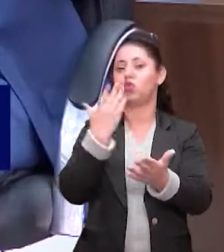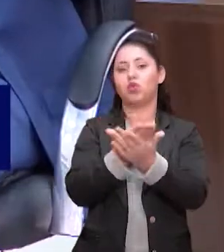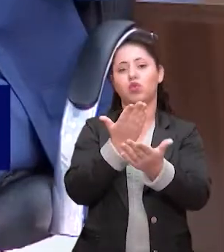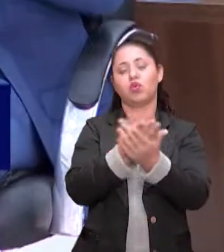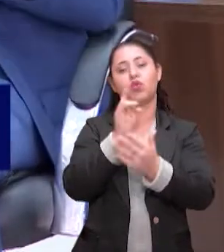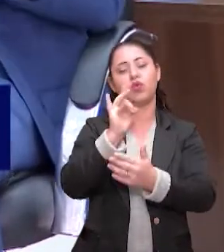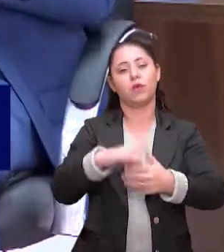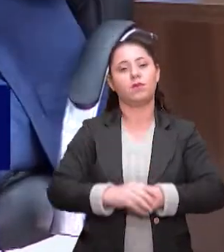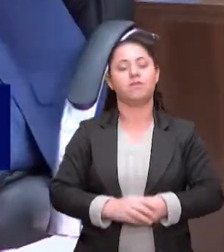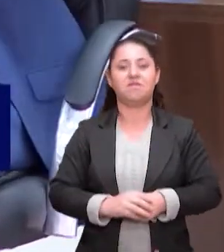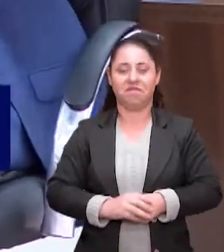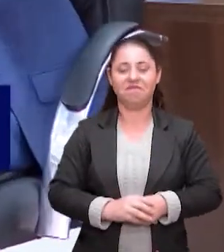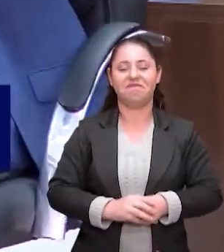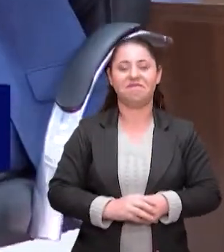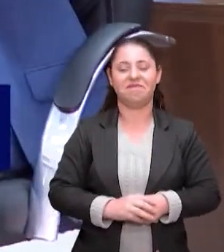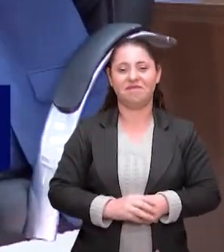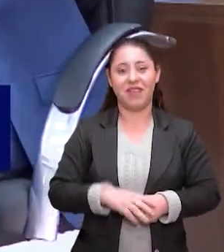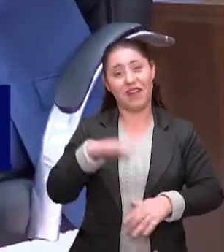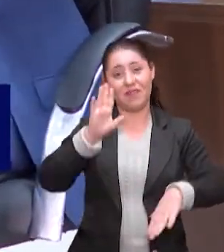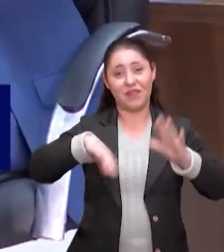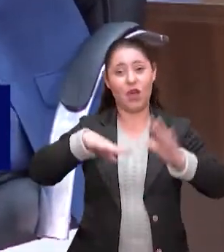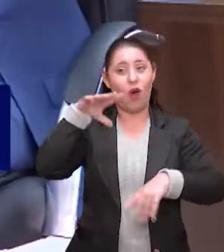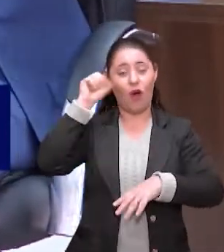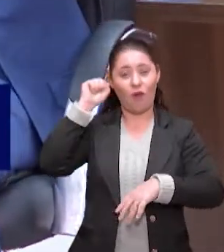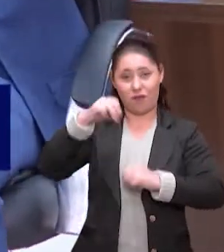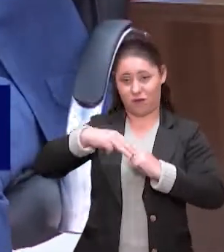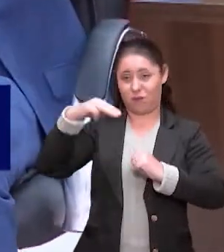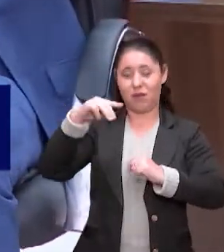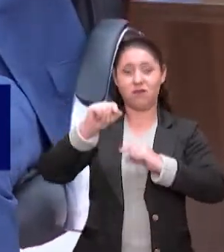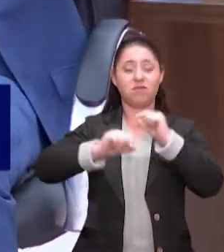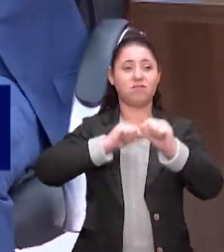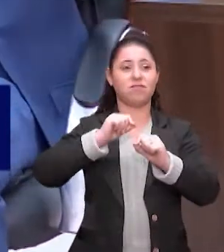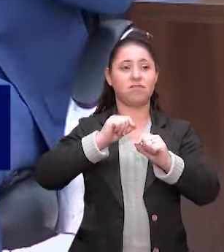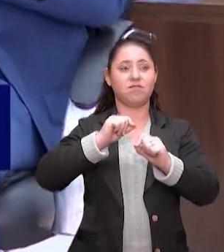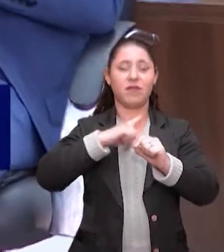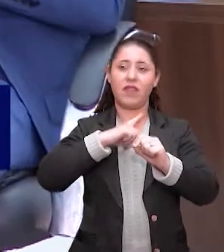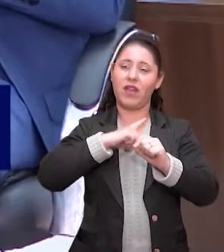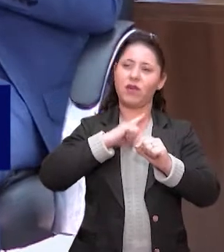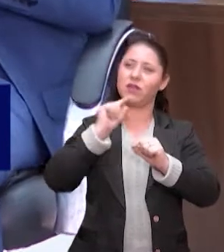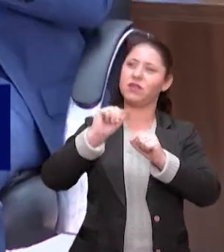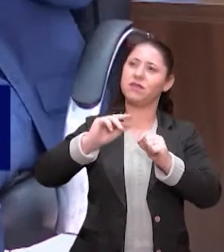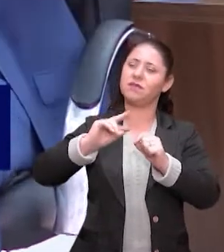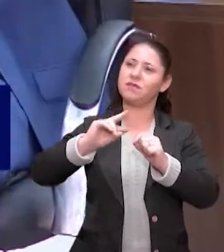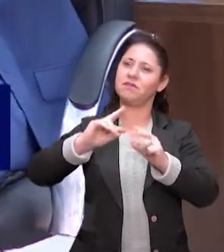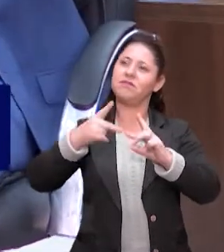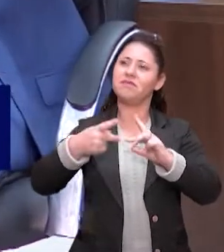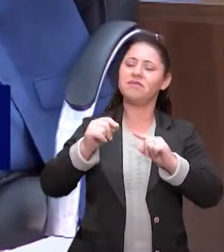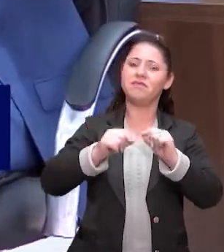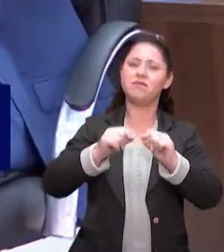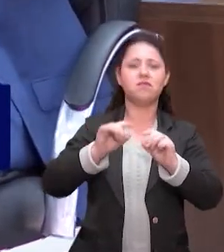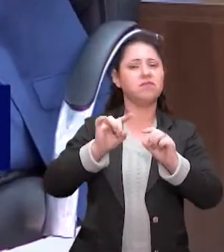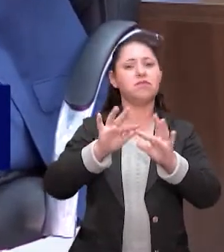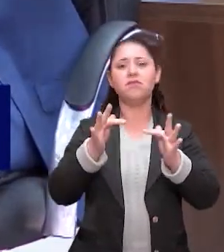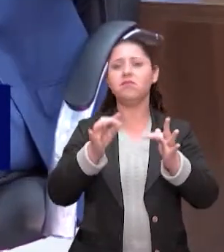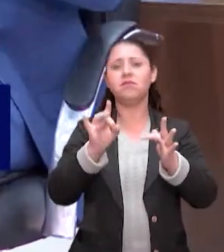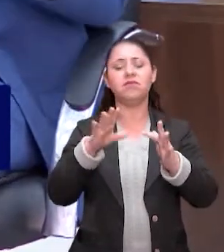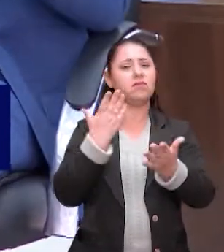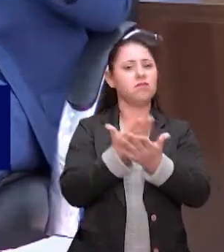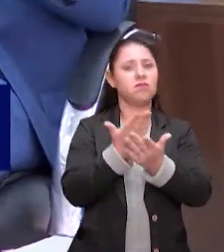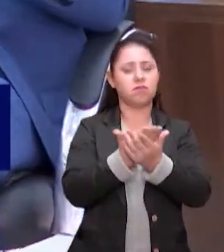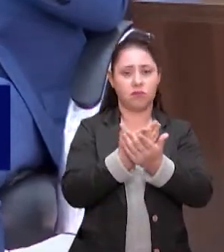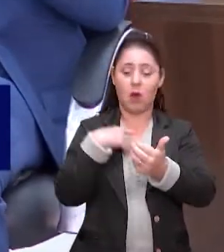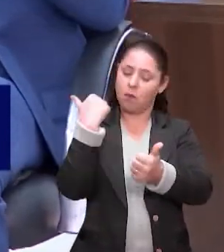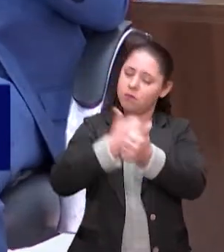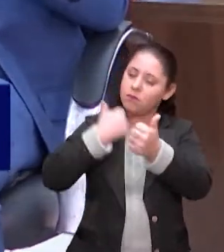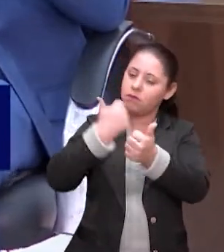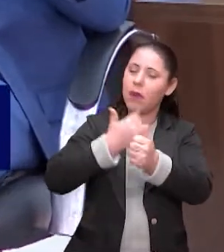estudar. Né? Sem muito... A gente às vezes quer ouvir de um mestre, né? uma intervenção divina, ele diz, é simples, é estudar. E eu me dediquei